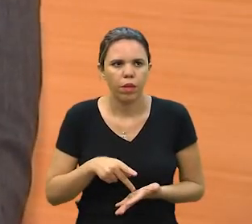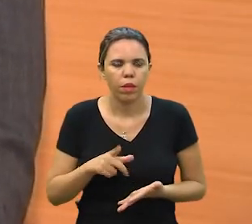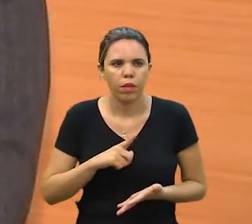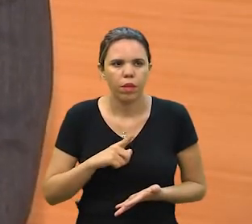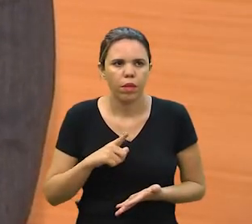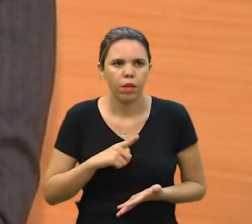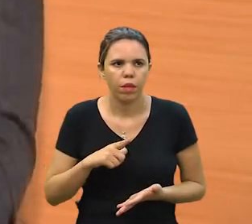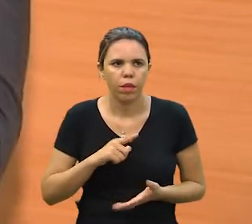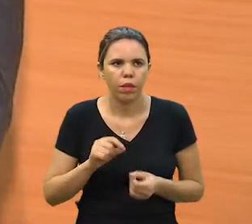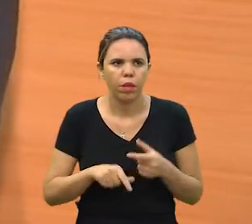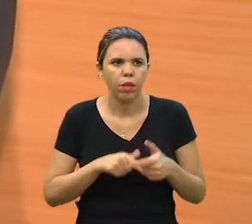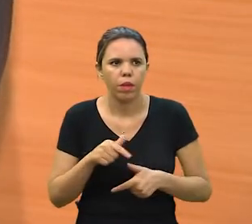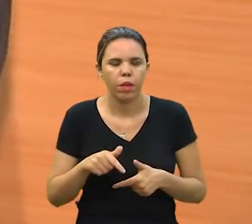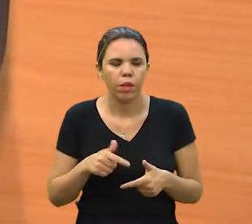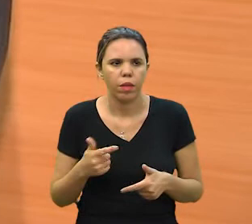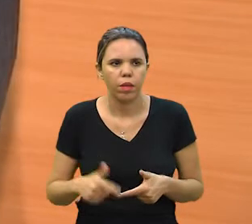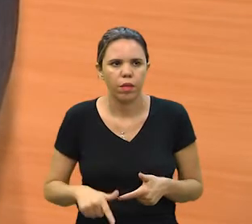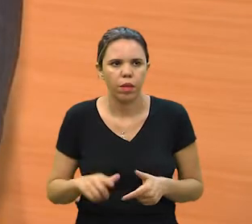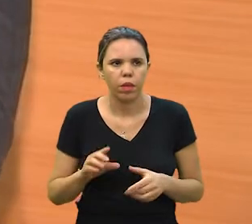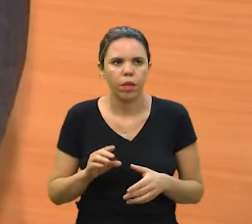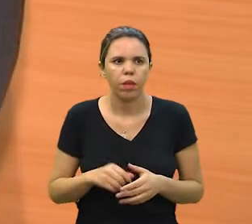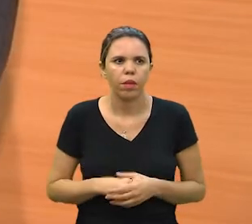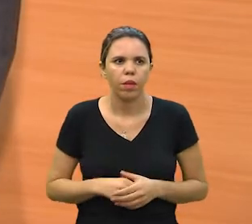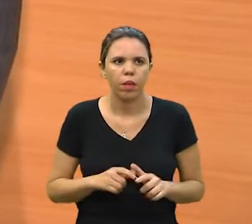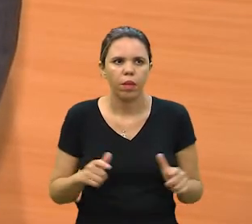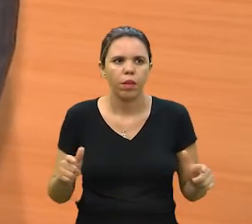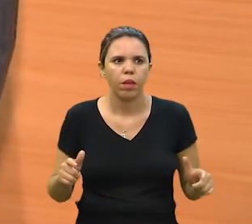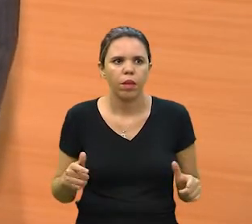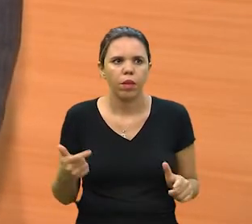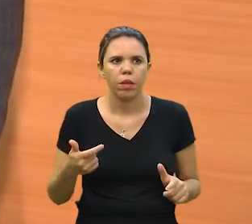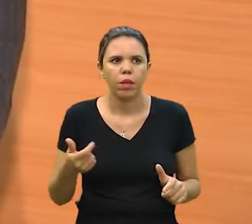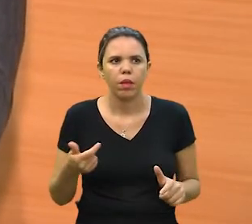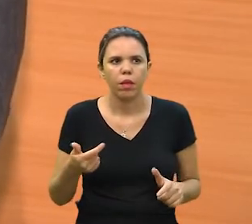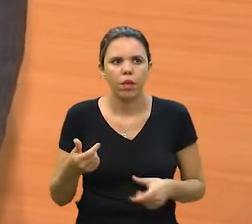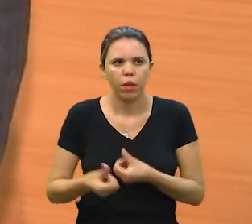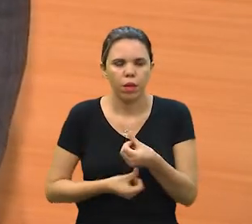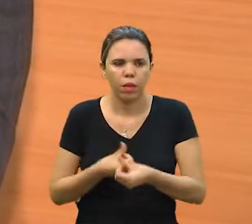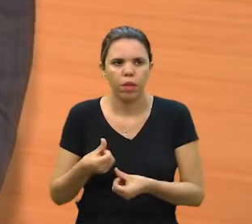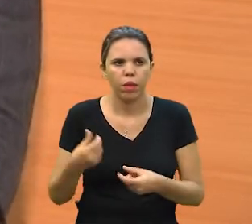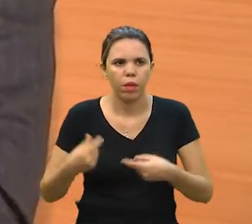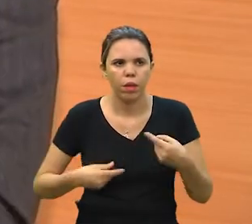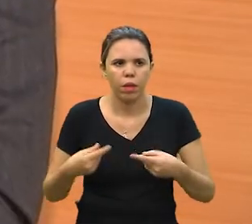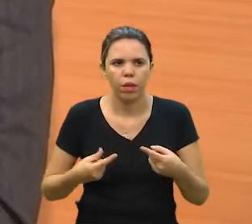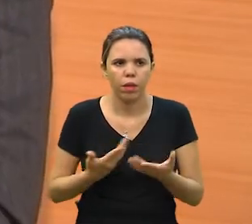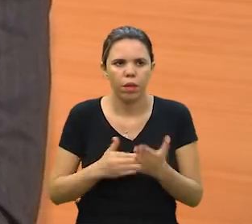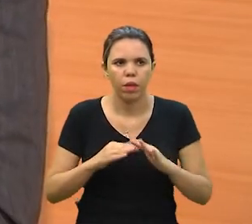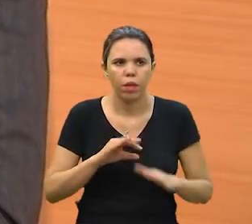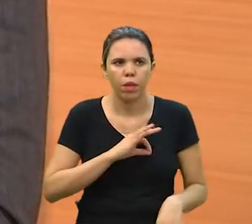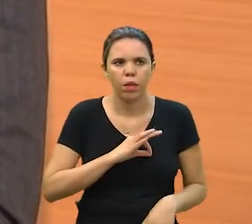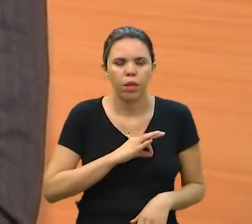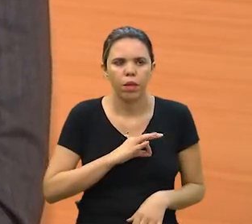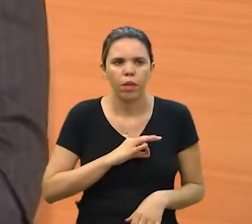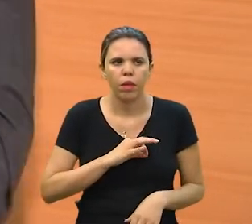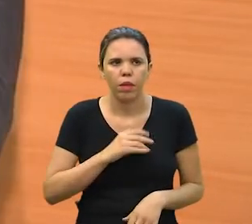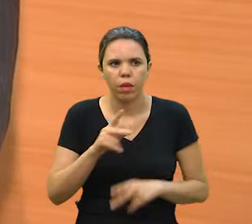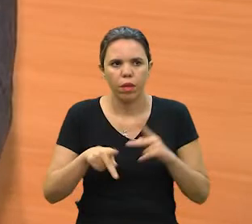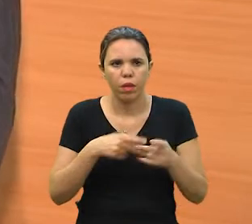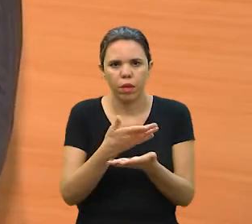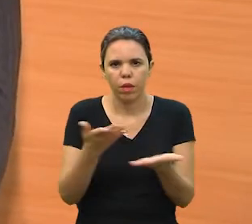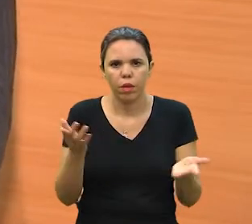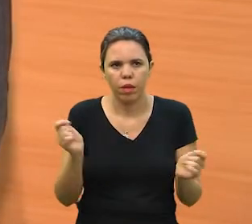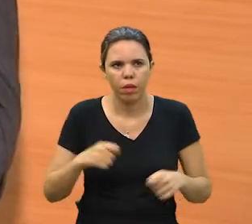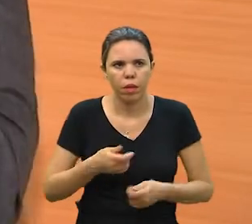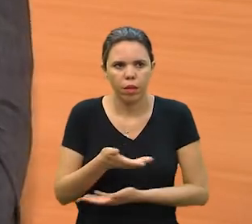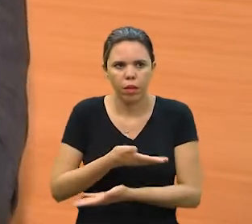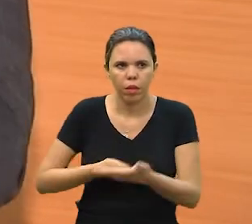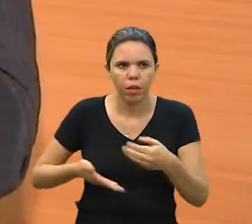gente tem feito um trabalho, quero intensificar um pouco mais até no segundo semestre, a discussão da escola cívico-militar. Quero que as pessoas